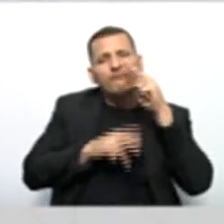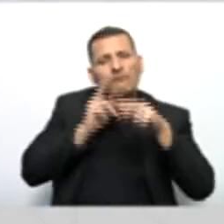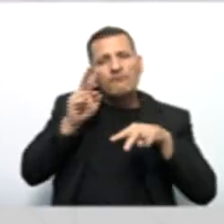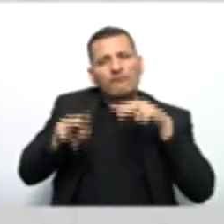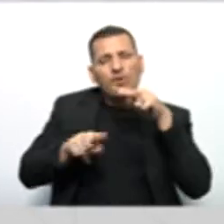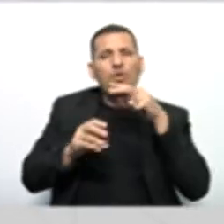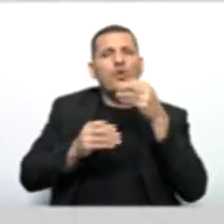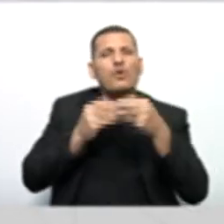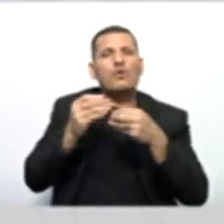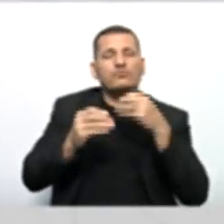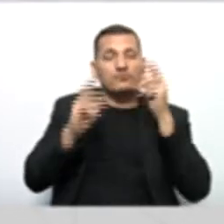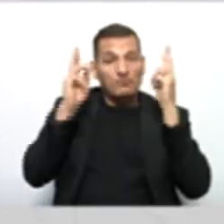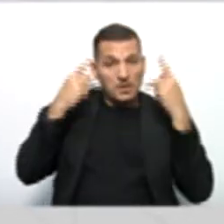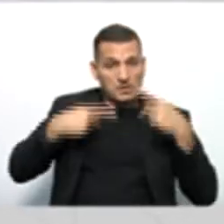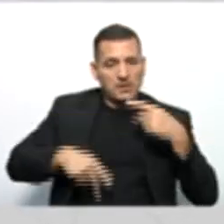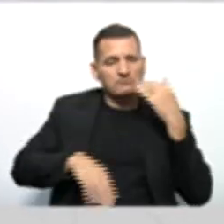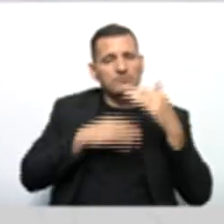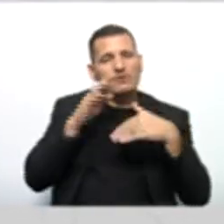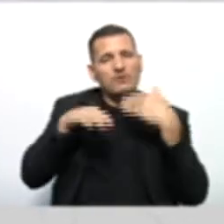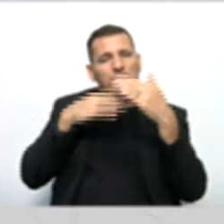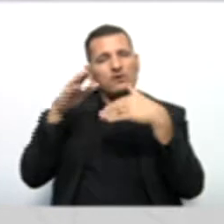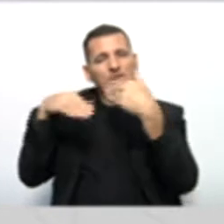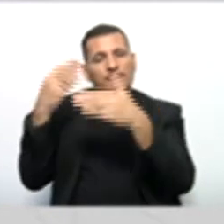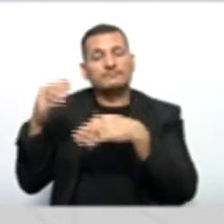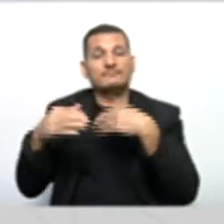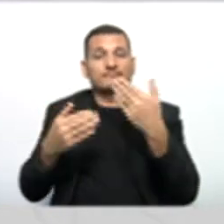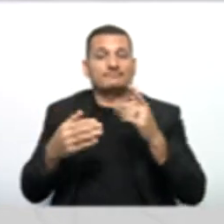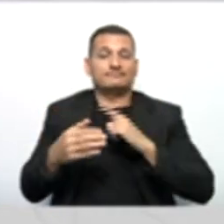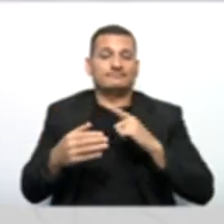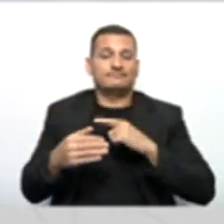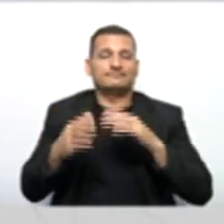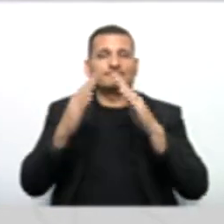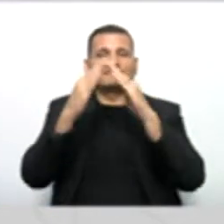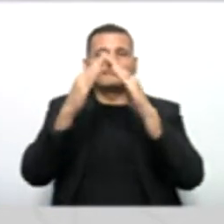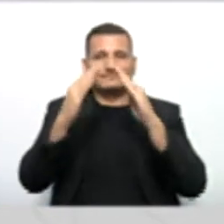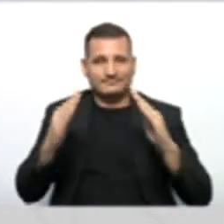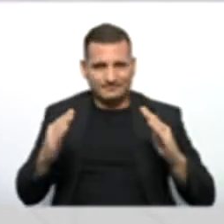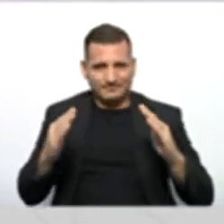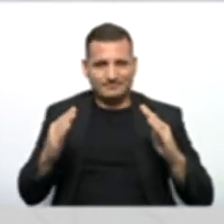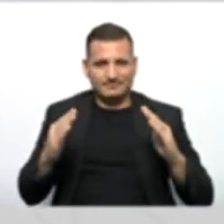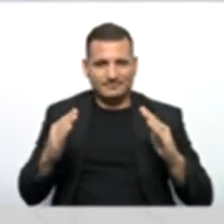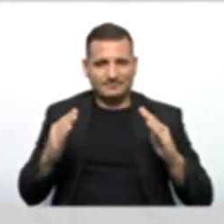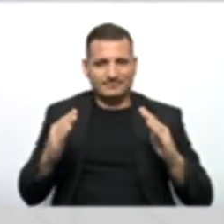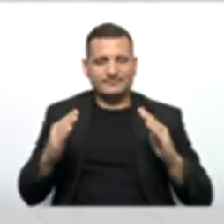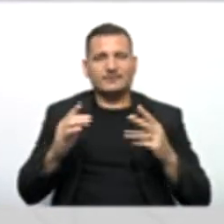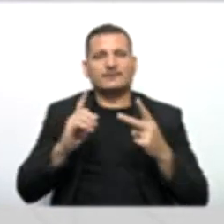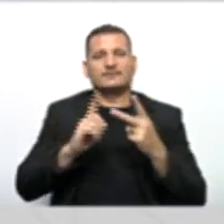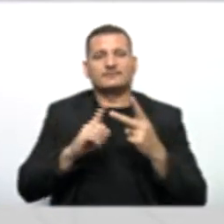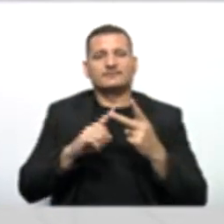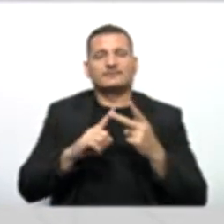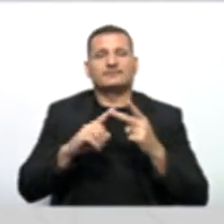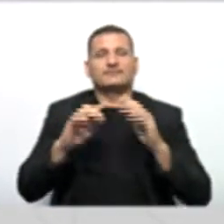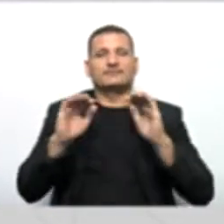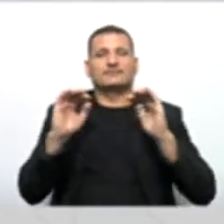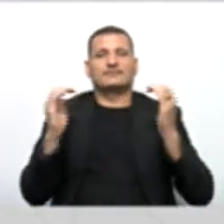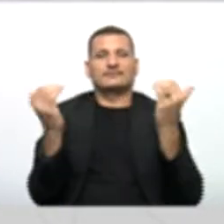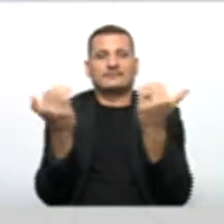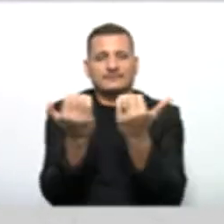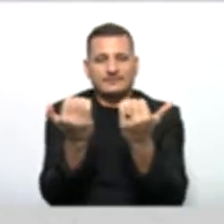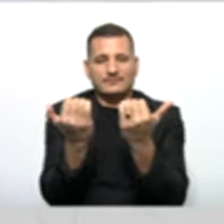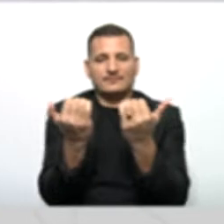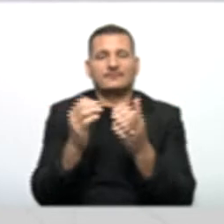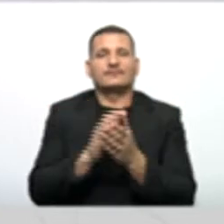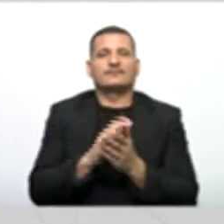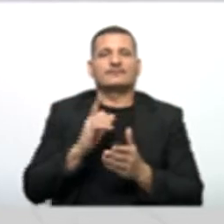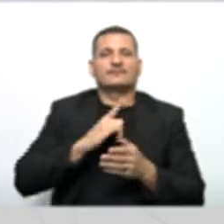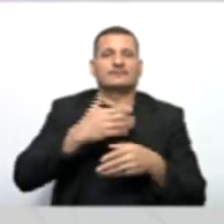evoluiu ao longo dos anos. Então a gente tem aqui as pirâmides no Egito, a gente tem o Coliseu lá na Europa, a Muralha da